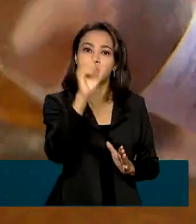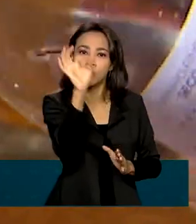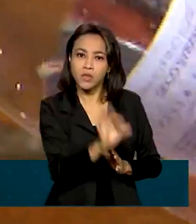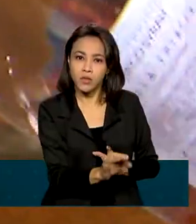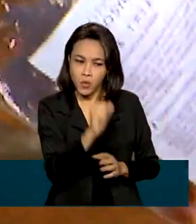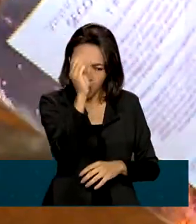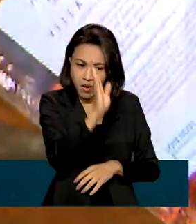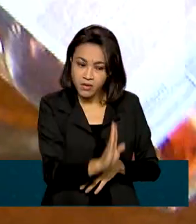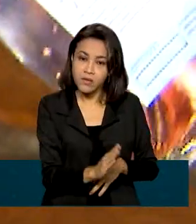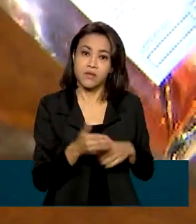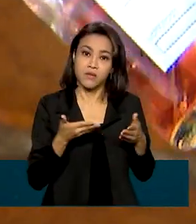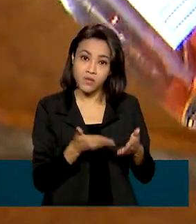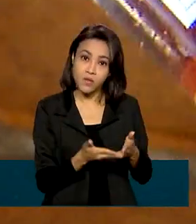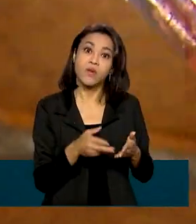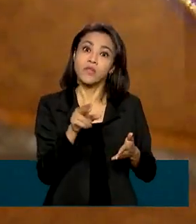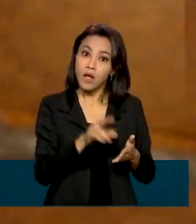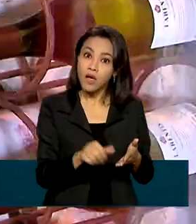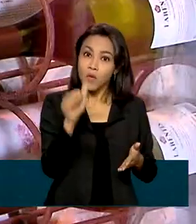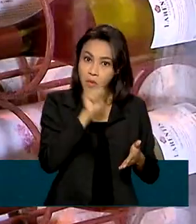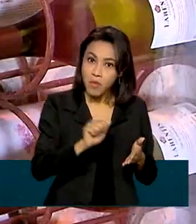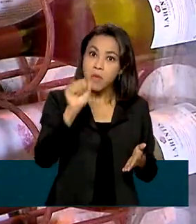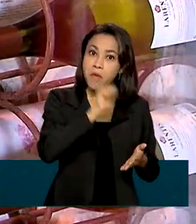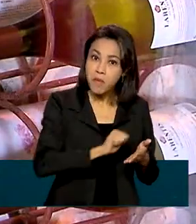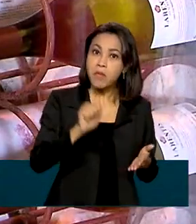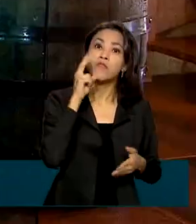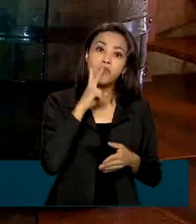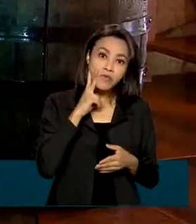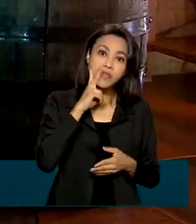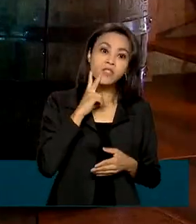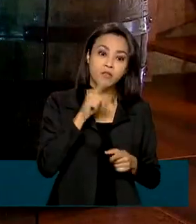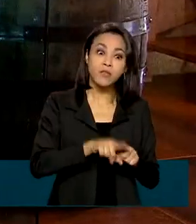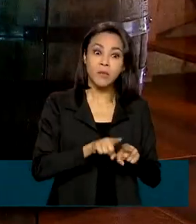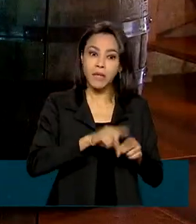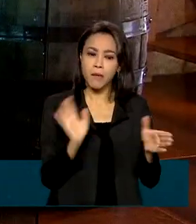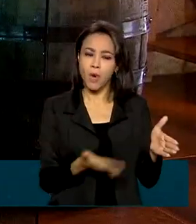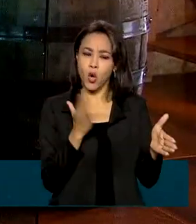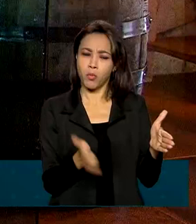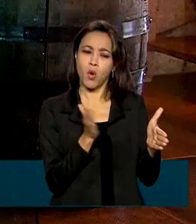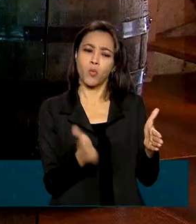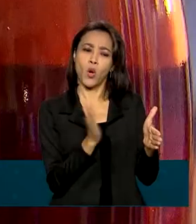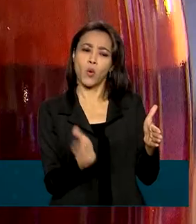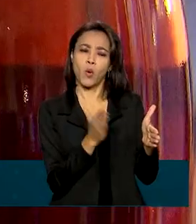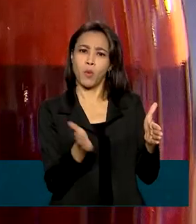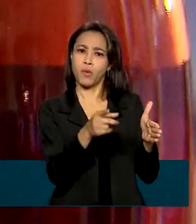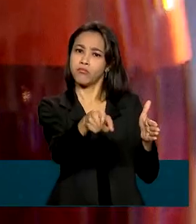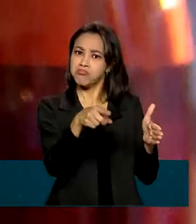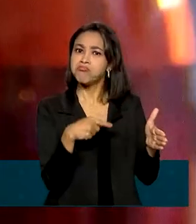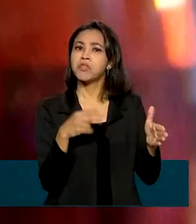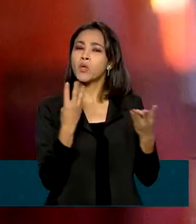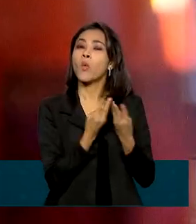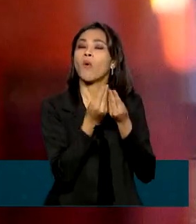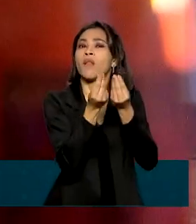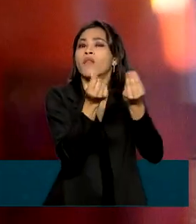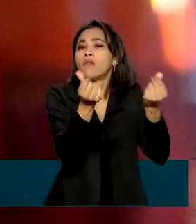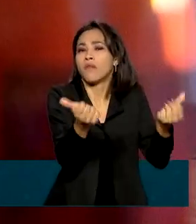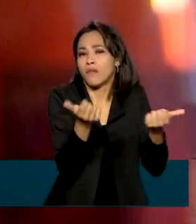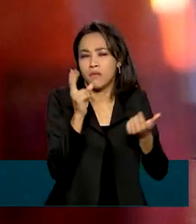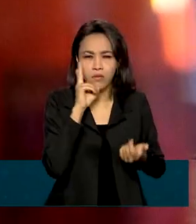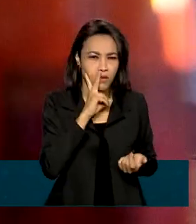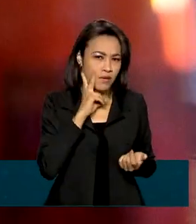Brasil não está apenas consumindo mais mas também produzindo em maior escala e com mais qualidade